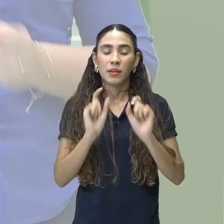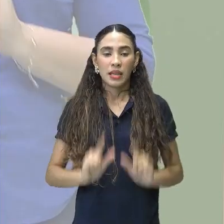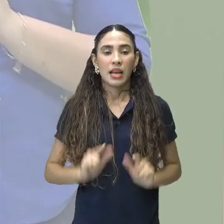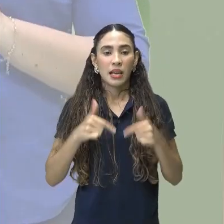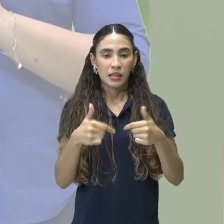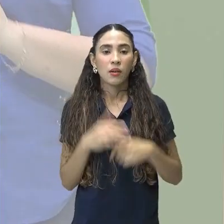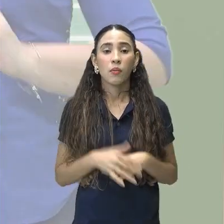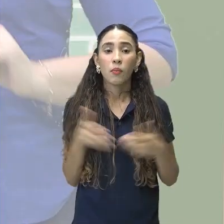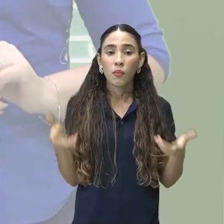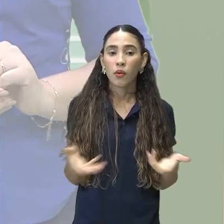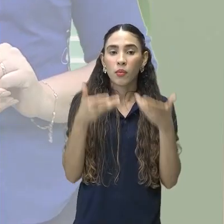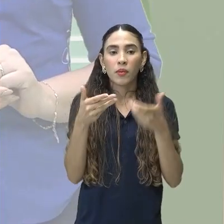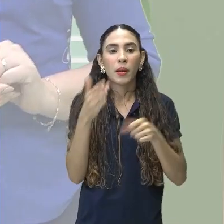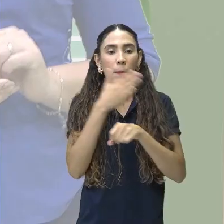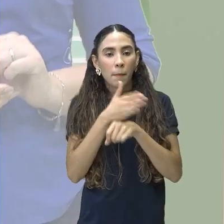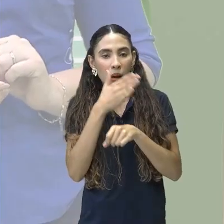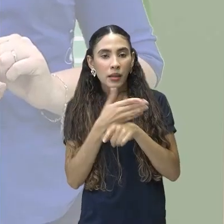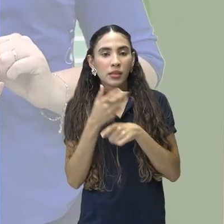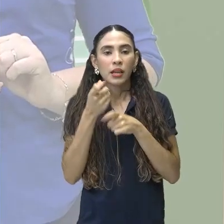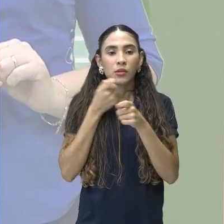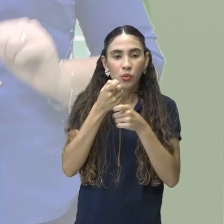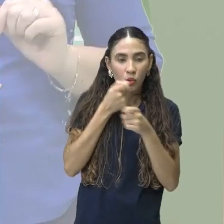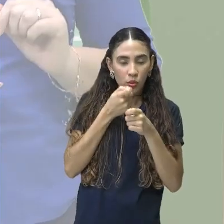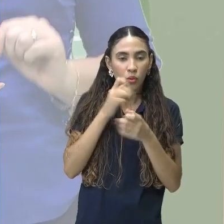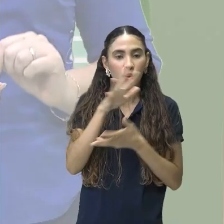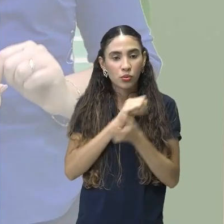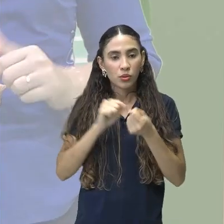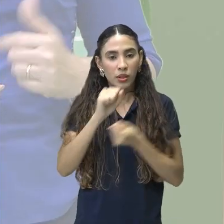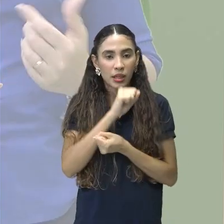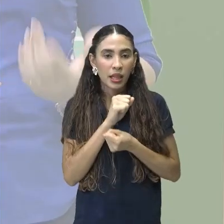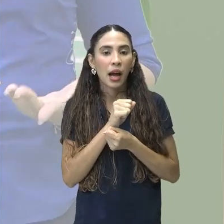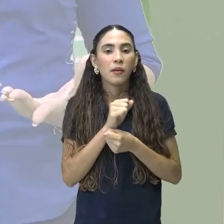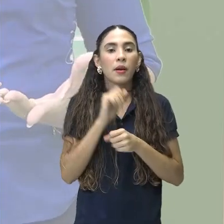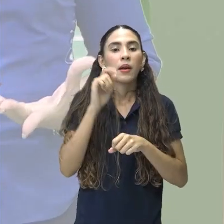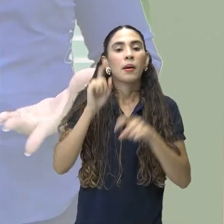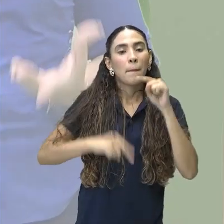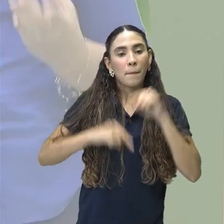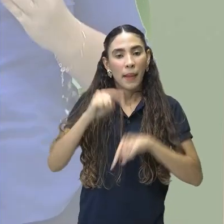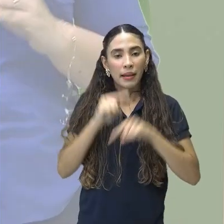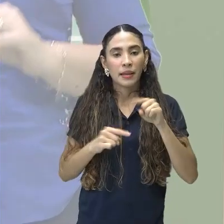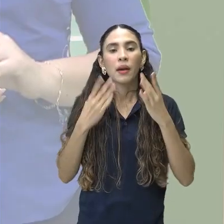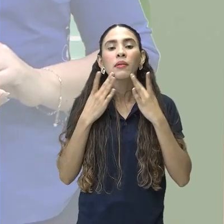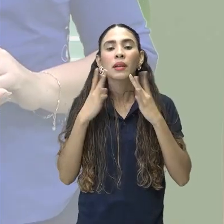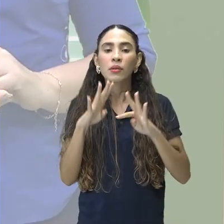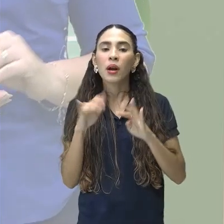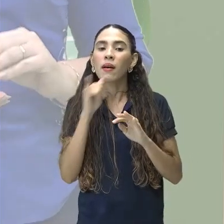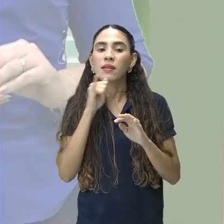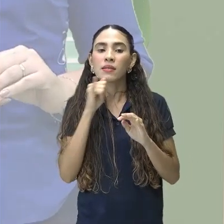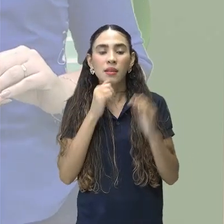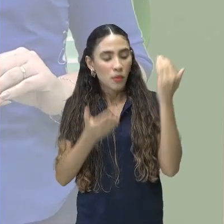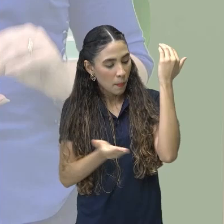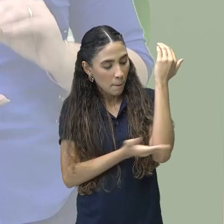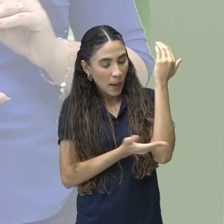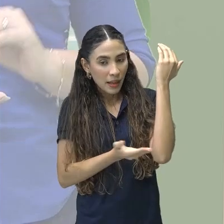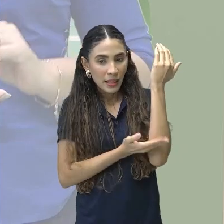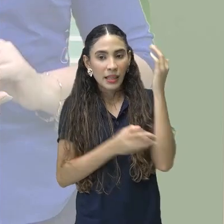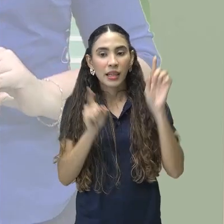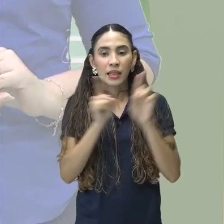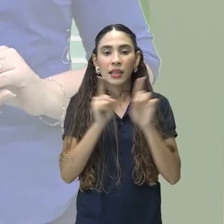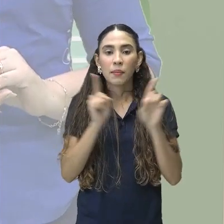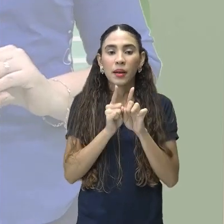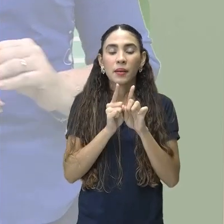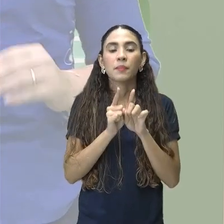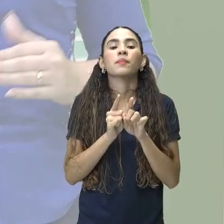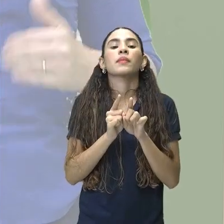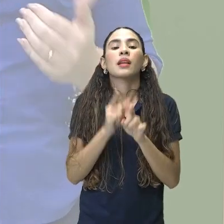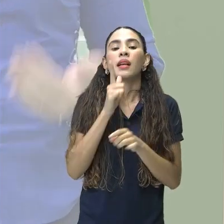ações, promover práticas de gerenciamento sustentável de recursos naturais, como madeira e água, e combater